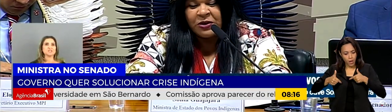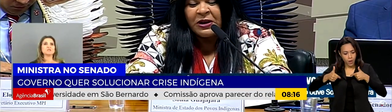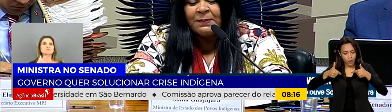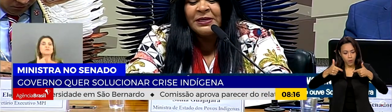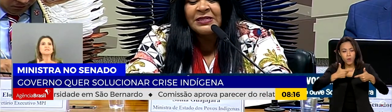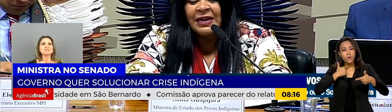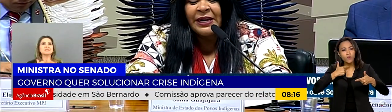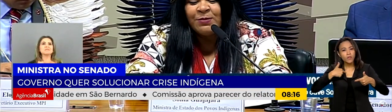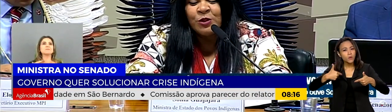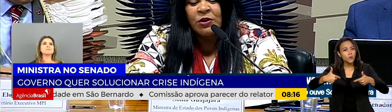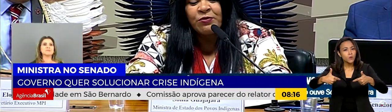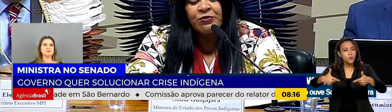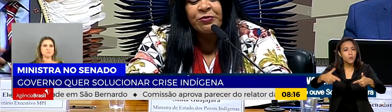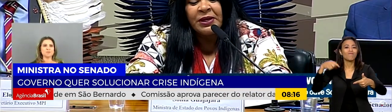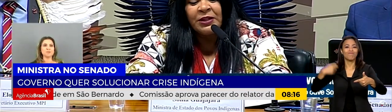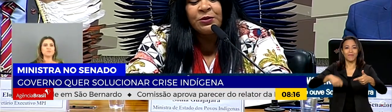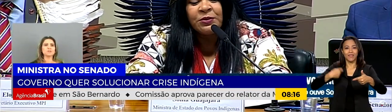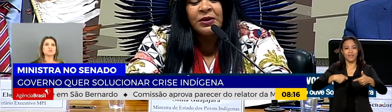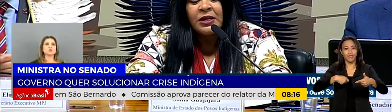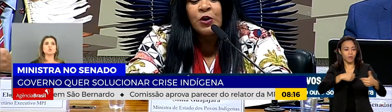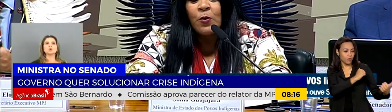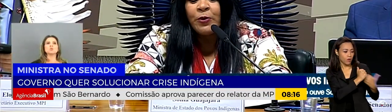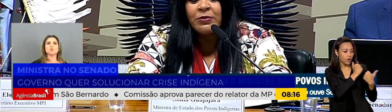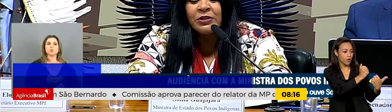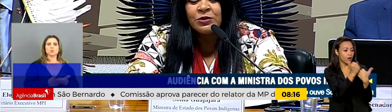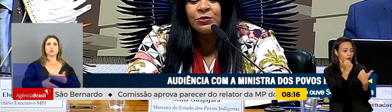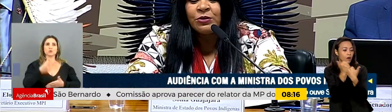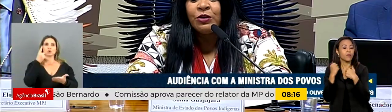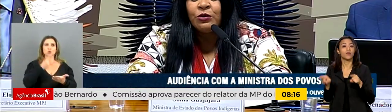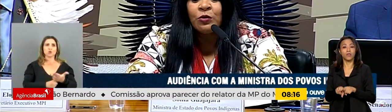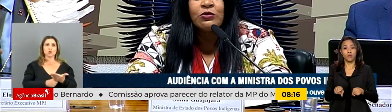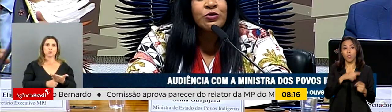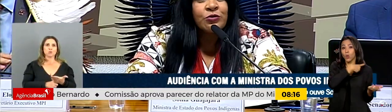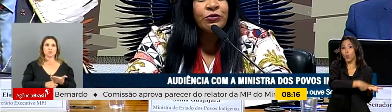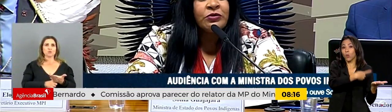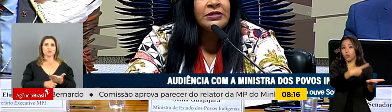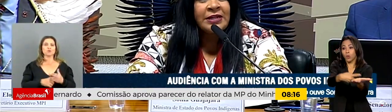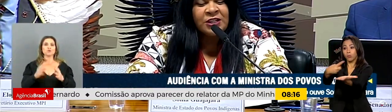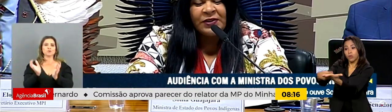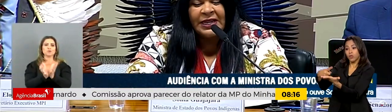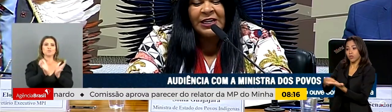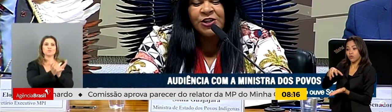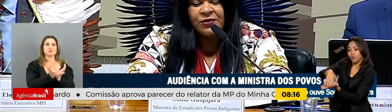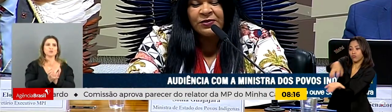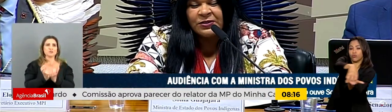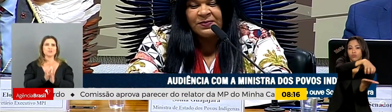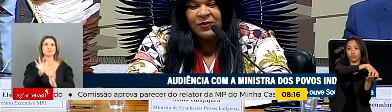desejo, precisaremos do envolvimento e compromisso do conjunto dos entes federativos.